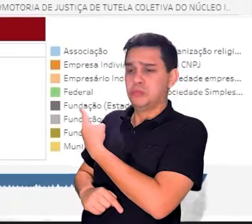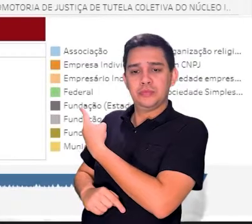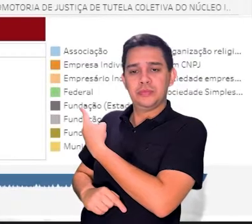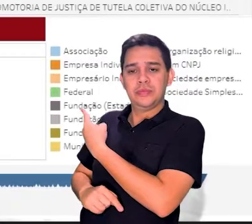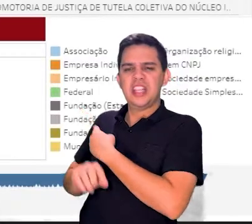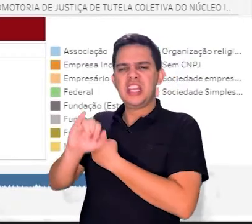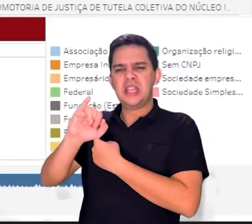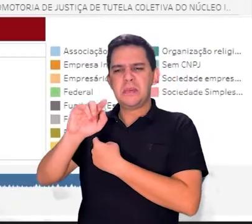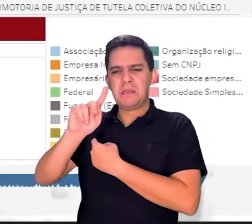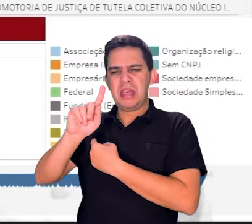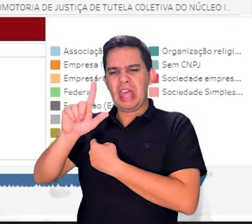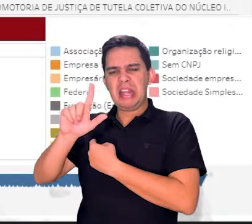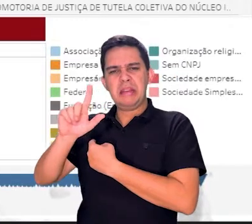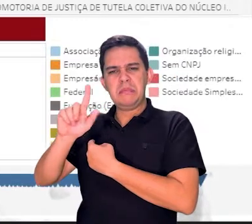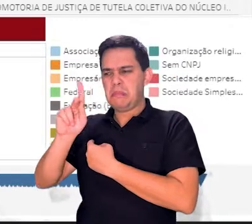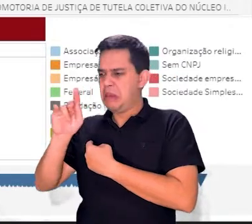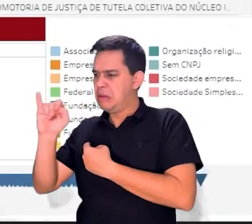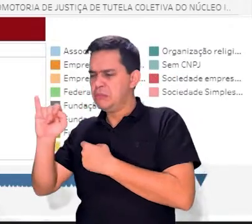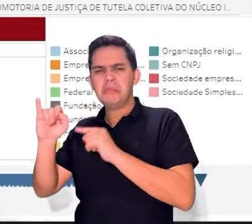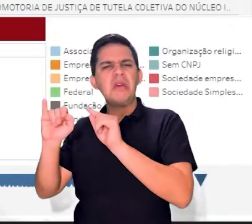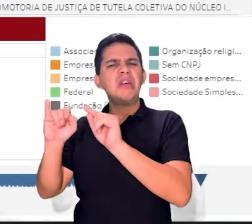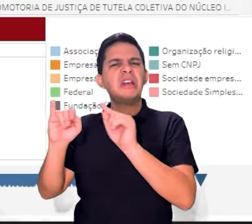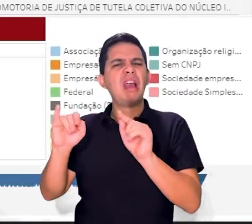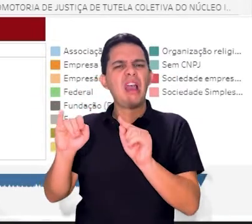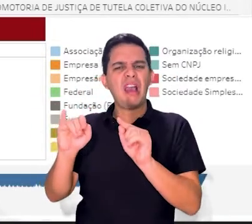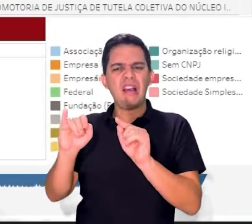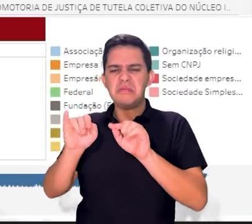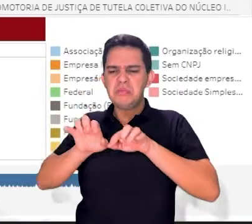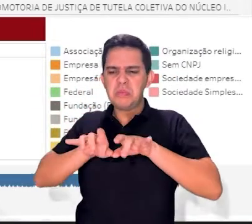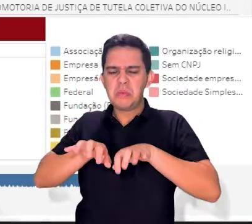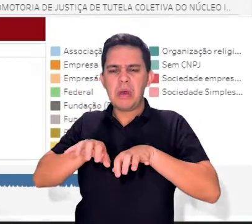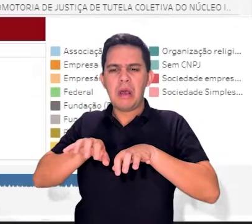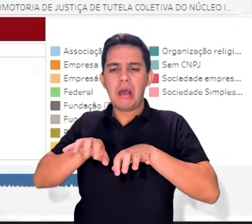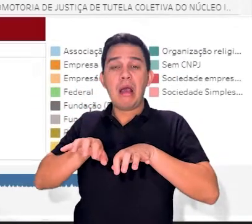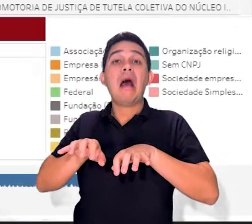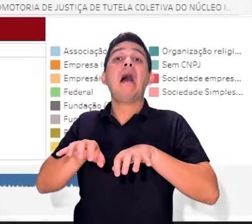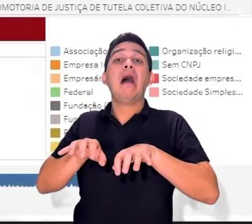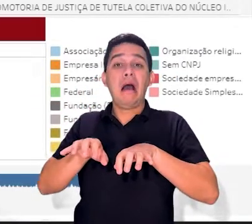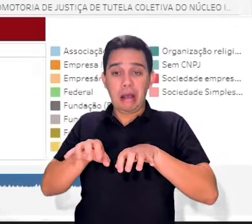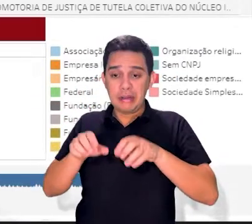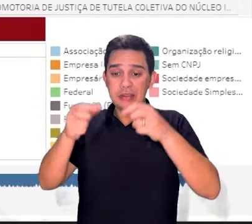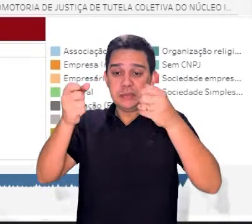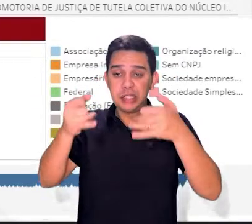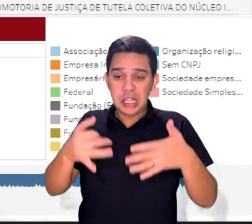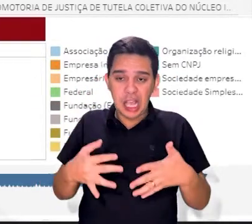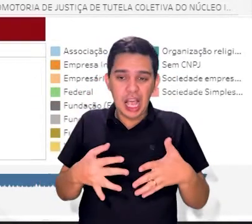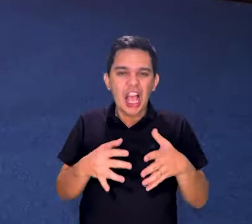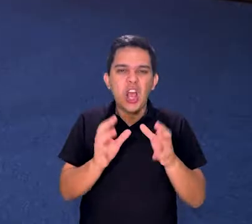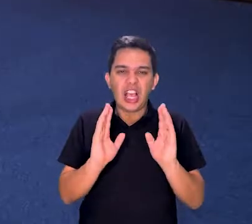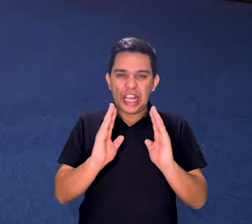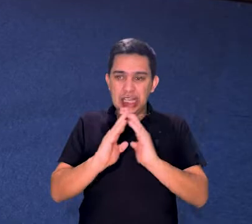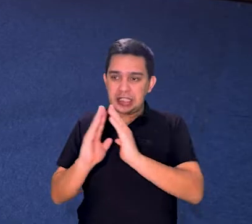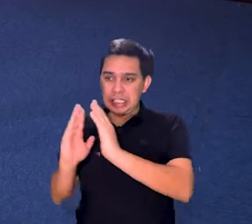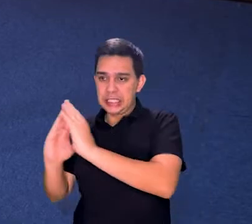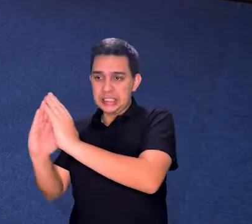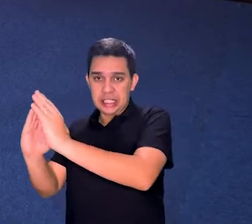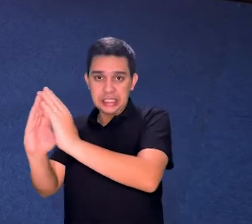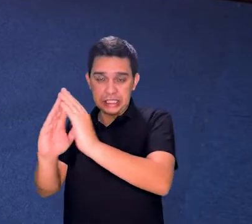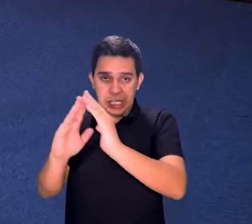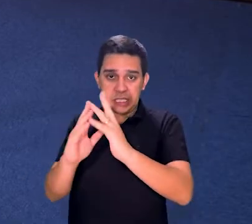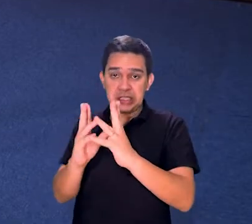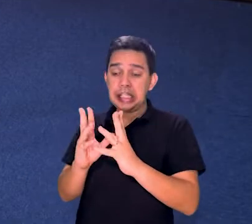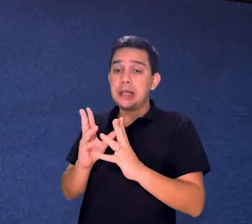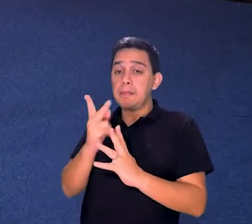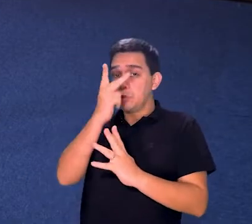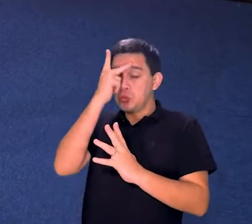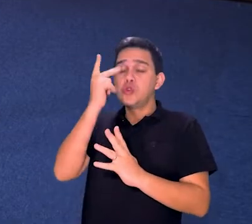ILPI, que reúne dados e apresenta um verdadeiro diagnóstico sobre instituições de longa permanência para idosos com